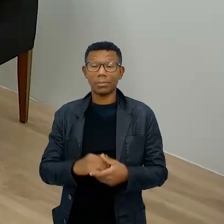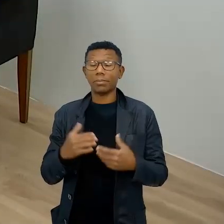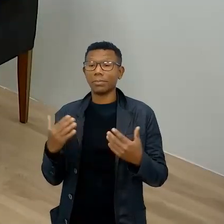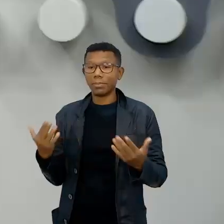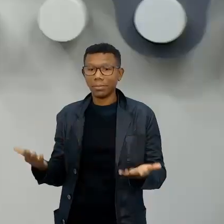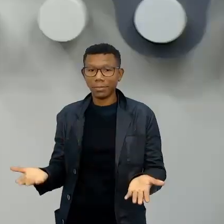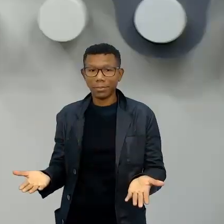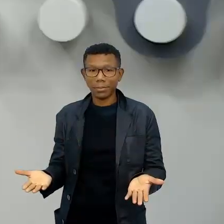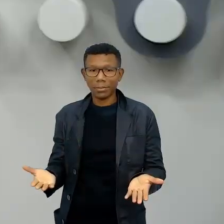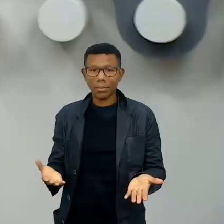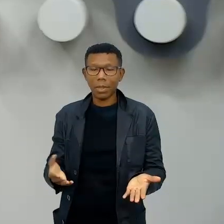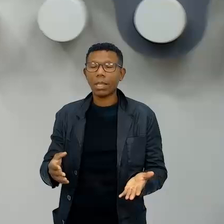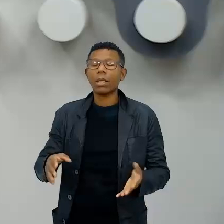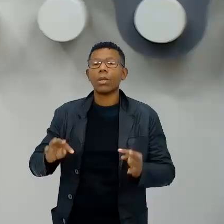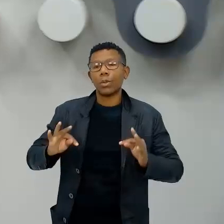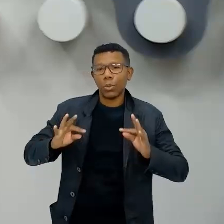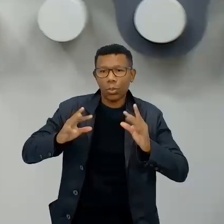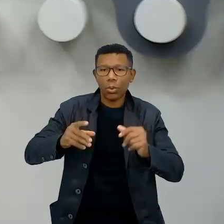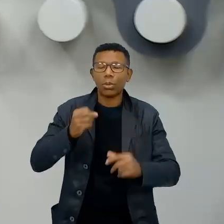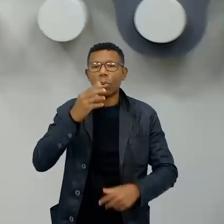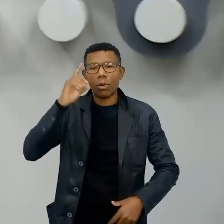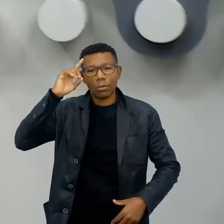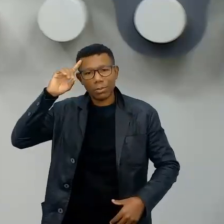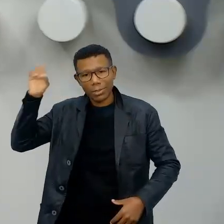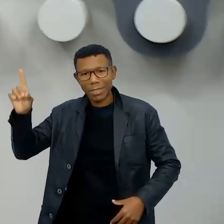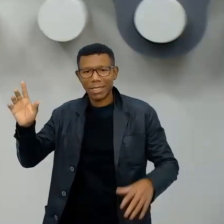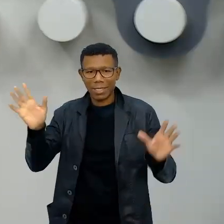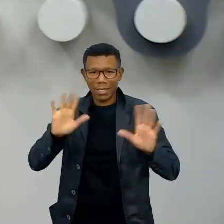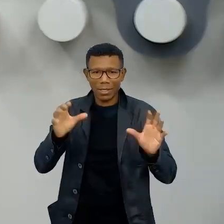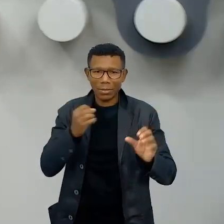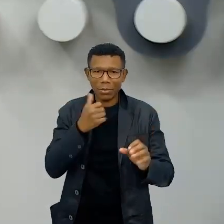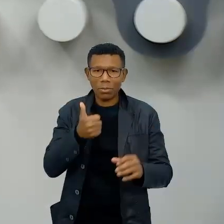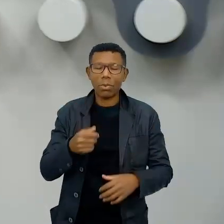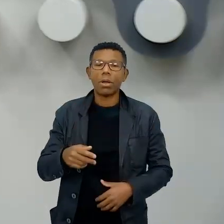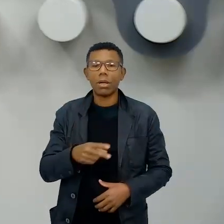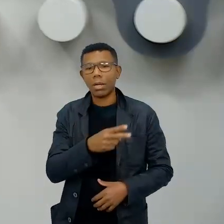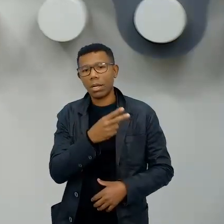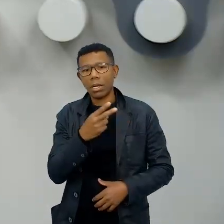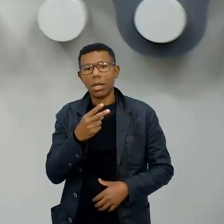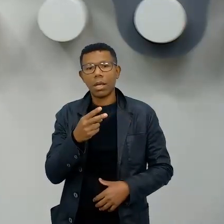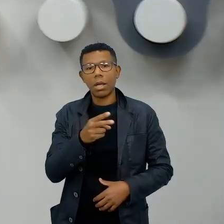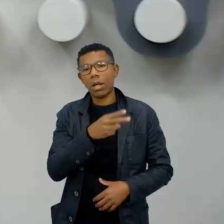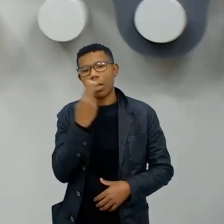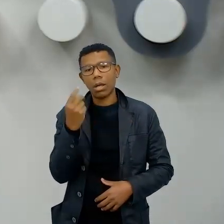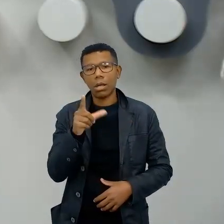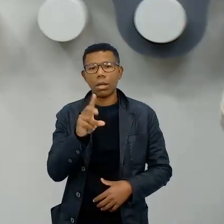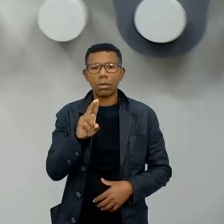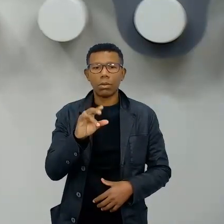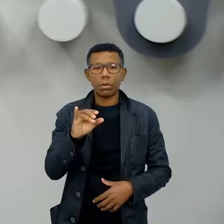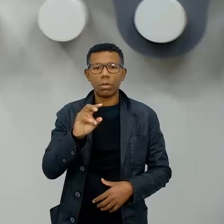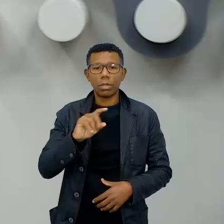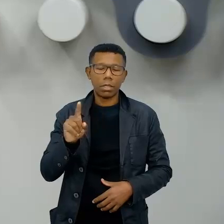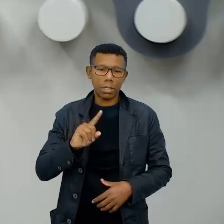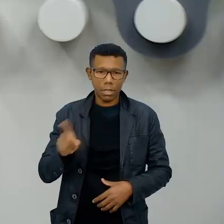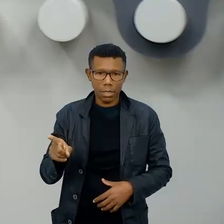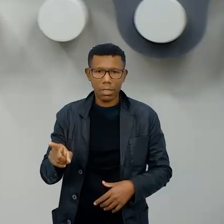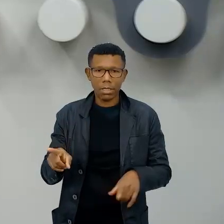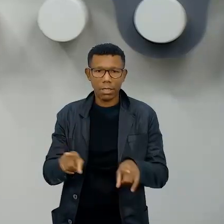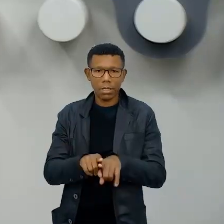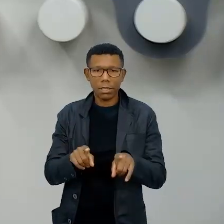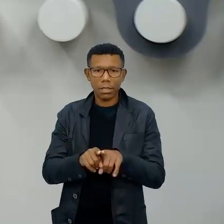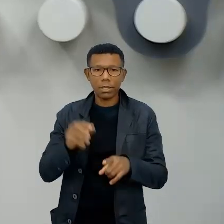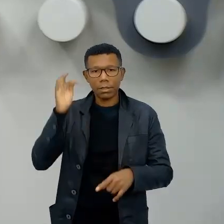Então, bom dia a todos e todas, salve, salve. Eu sou o professor Luiz, professor de filosofia, hoje formador na